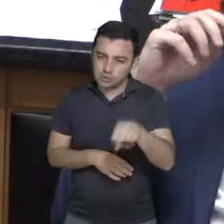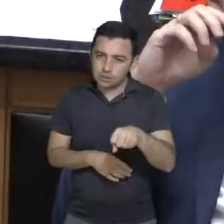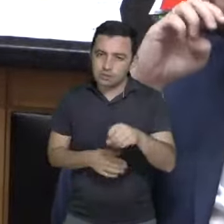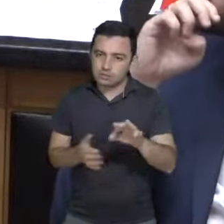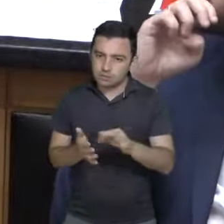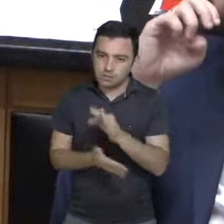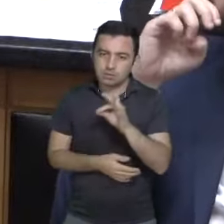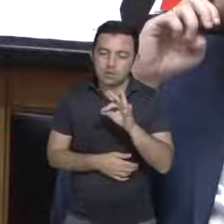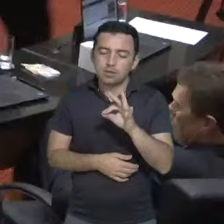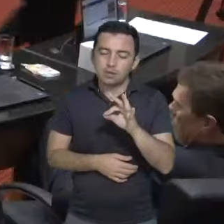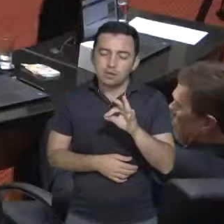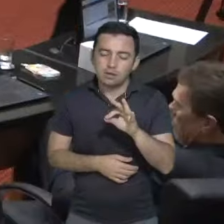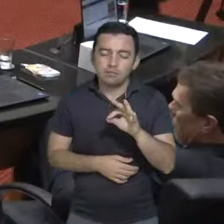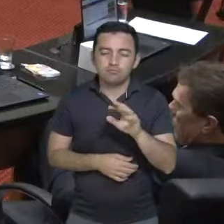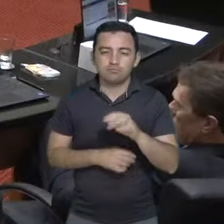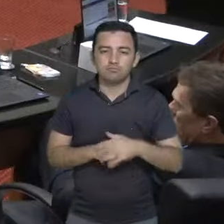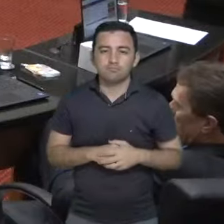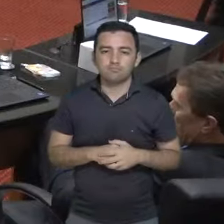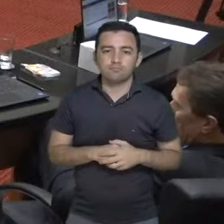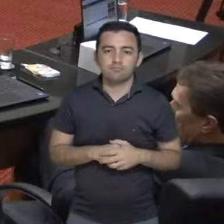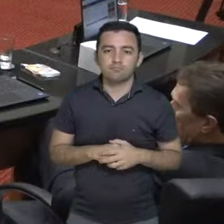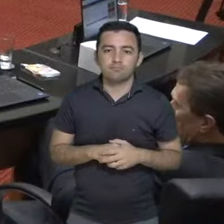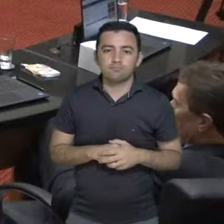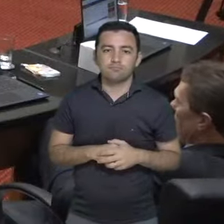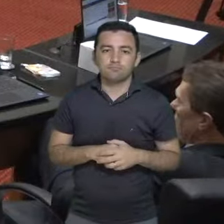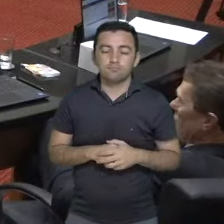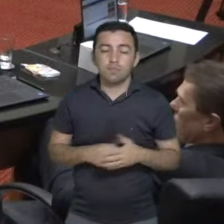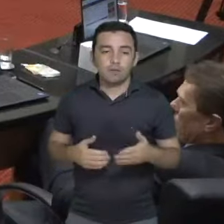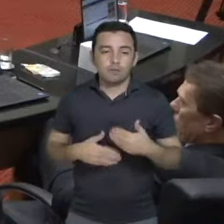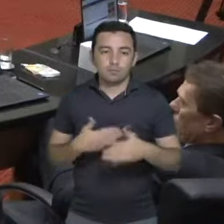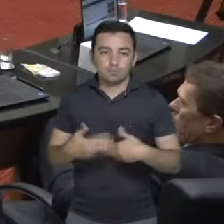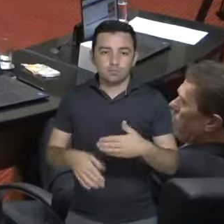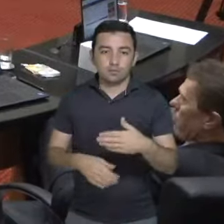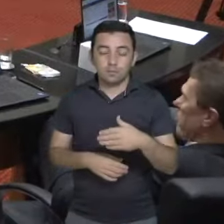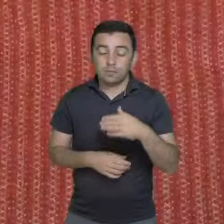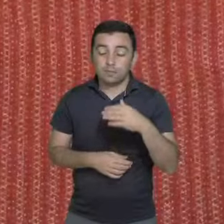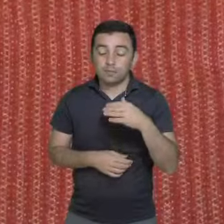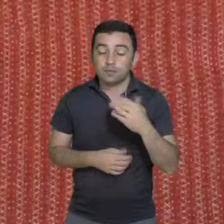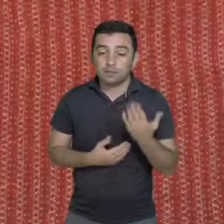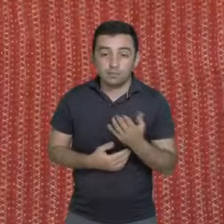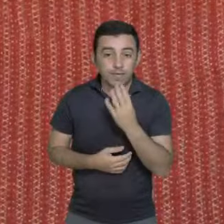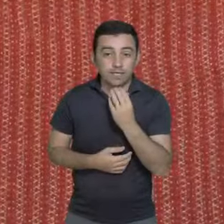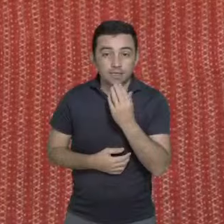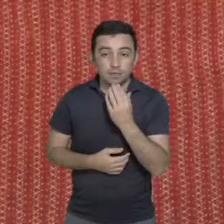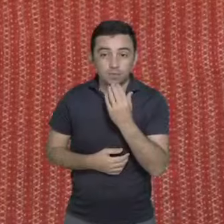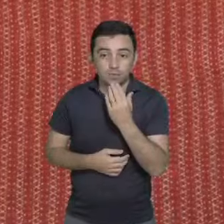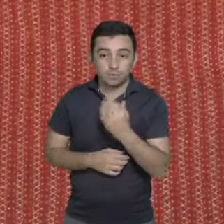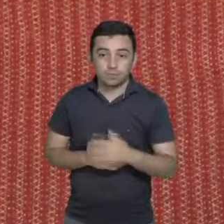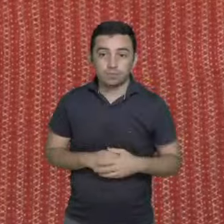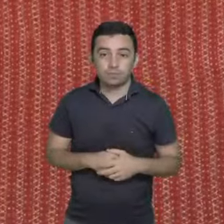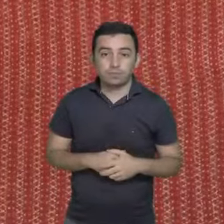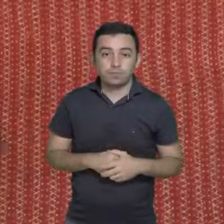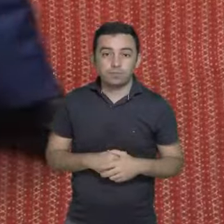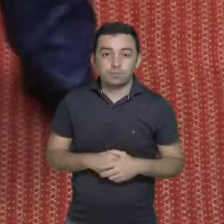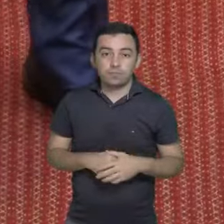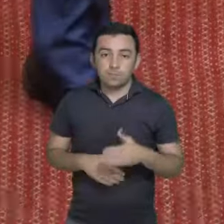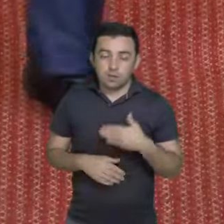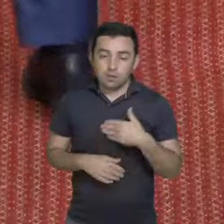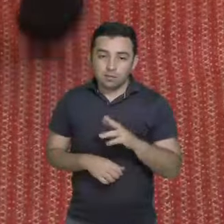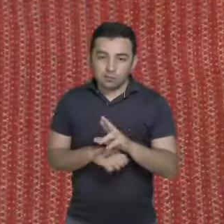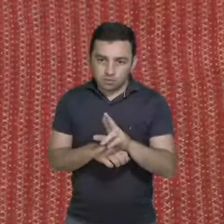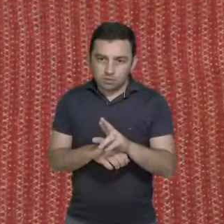revogação dos 14%. O encaminhamento é voto com a palavra, deputado Marquito. Obrigado, presidente. Queria, em nome aqui do PSOL,